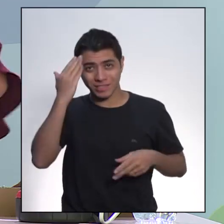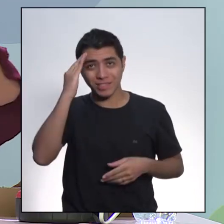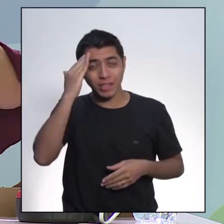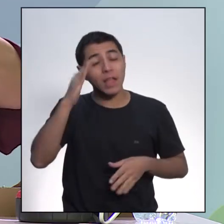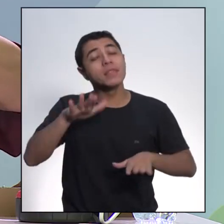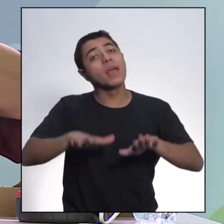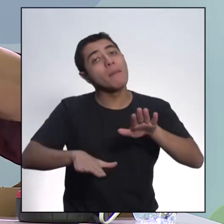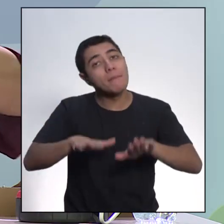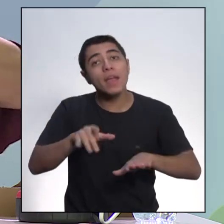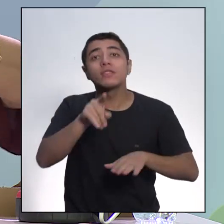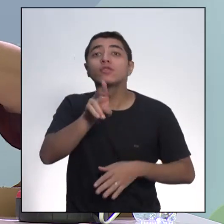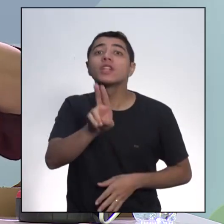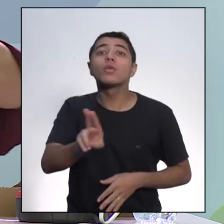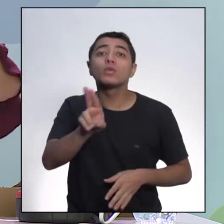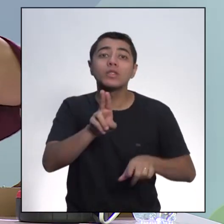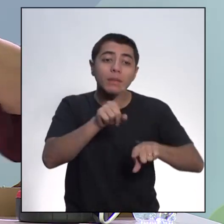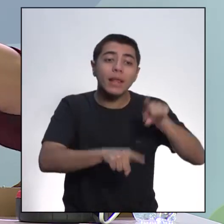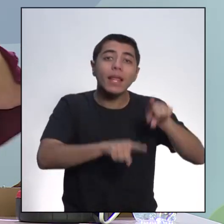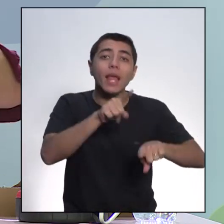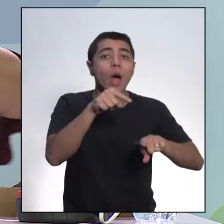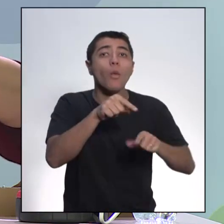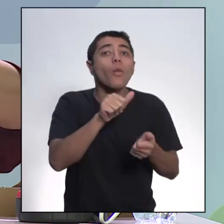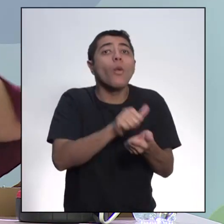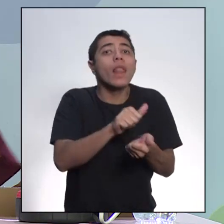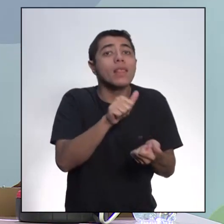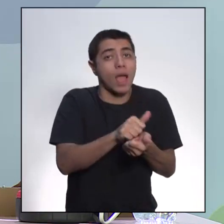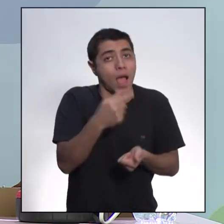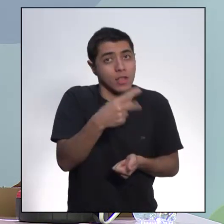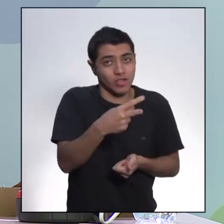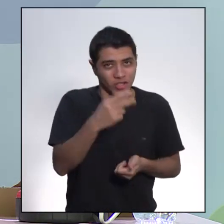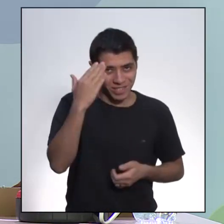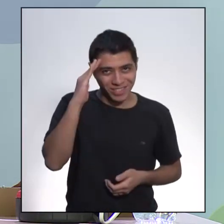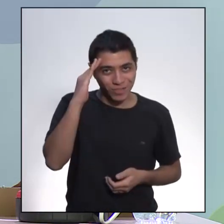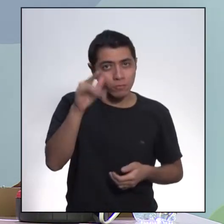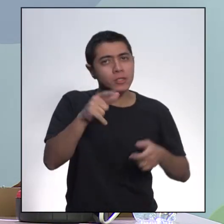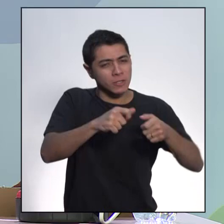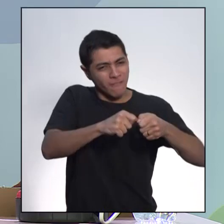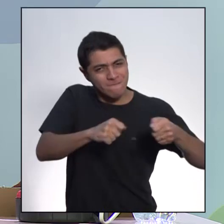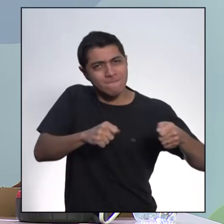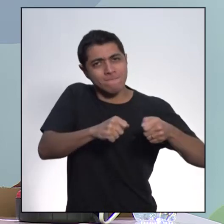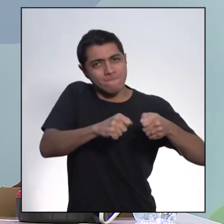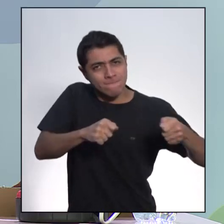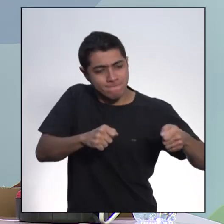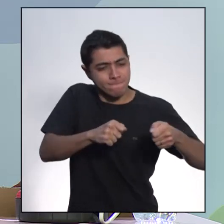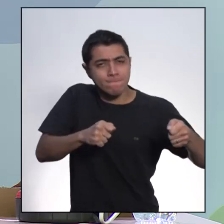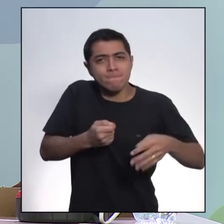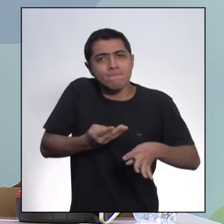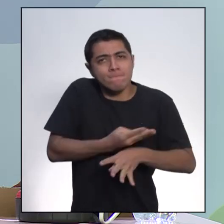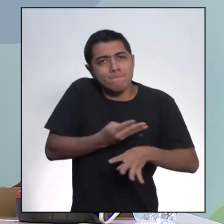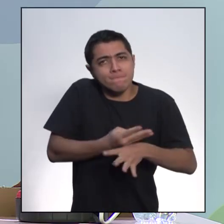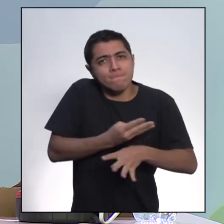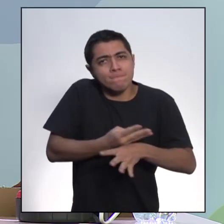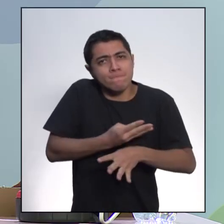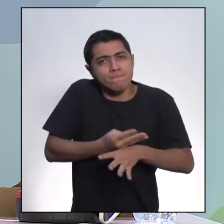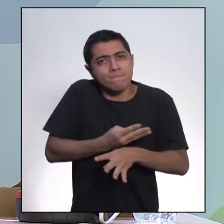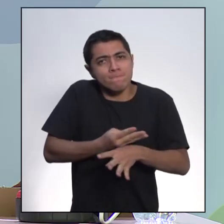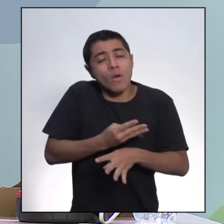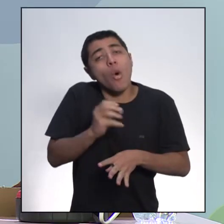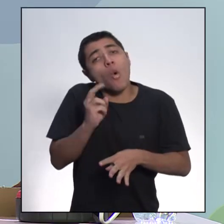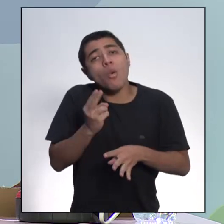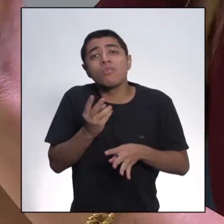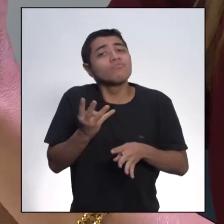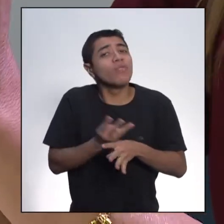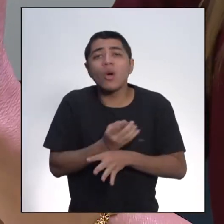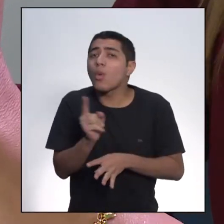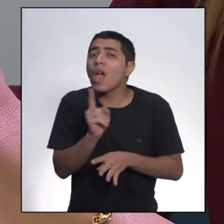que eu tenha esta resistência maior ou menor, eu preciso, tem todo um cálculo e uma técnica por trás para que eu tenha algo